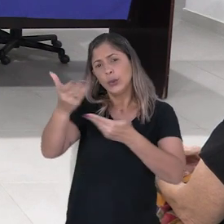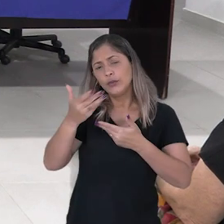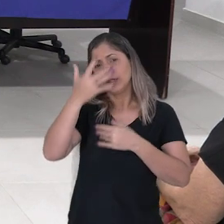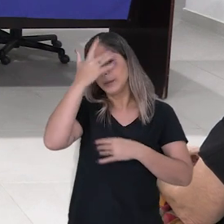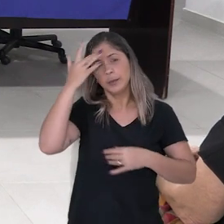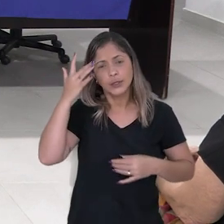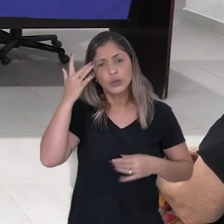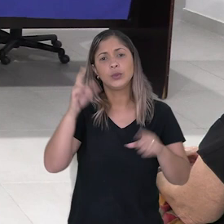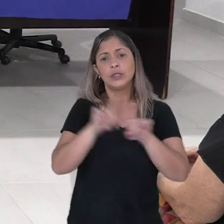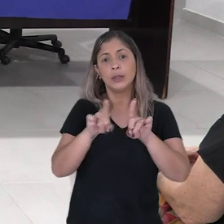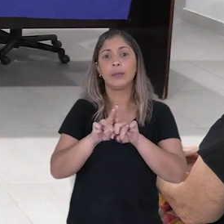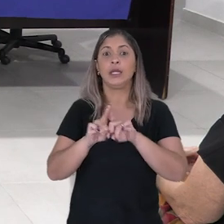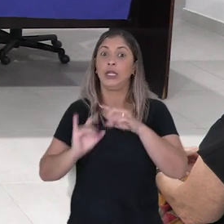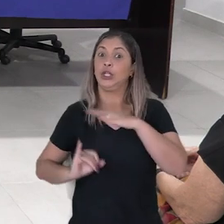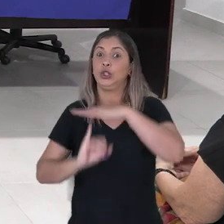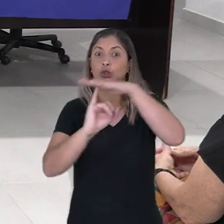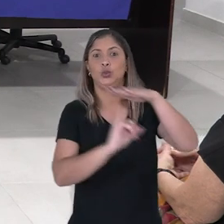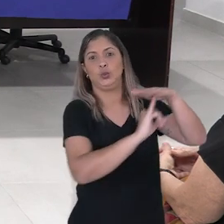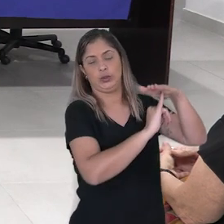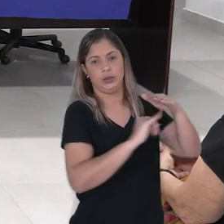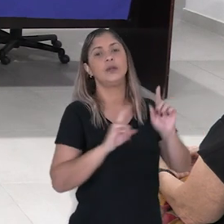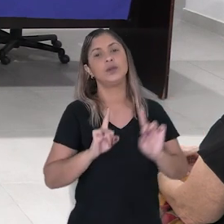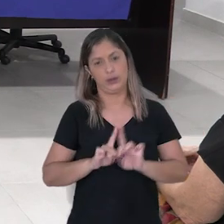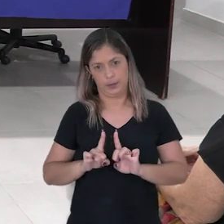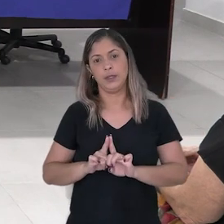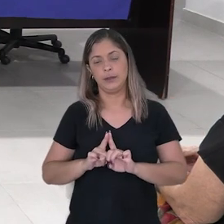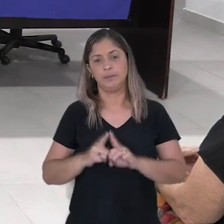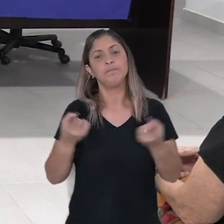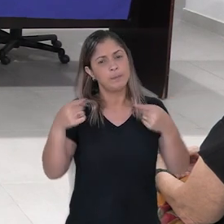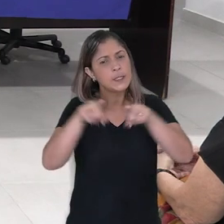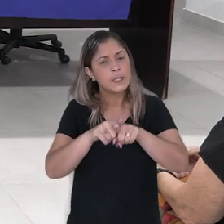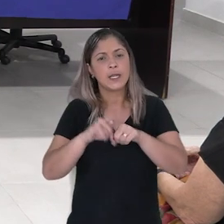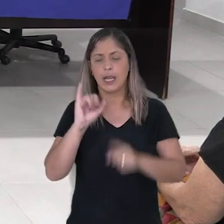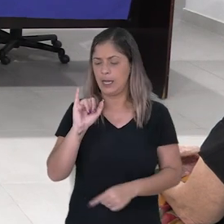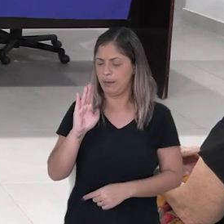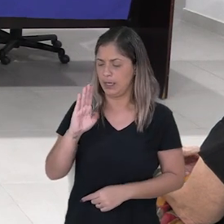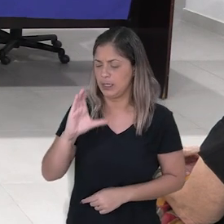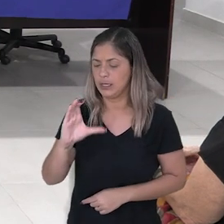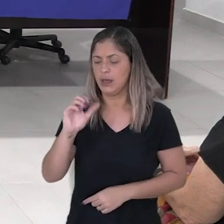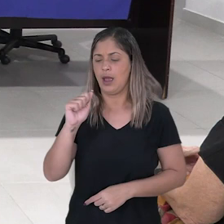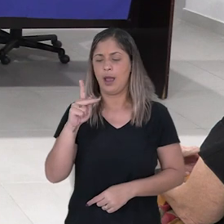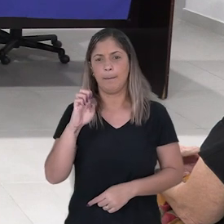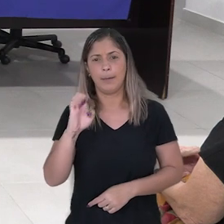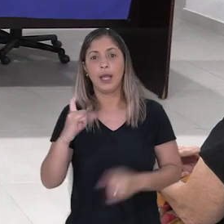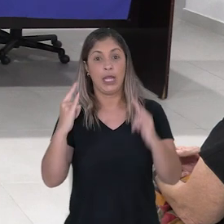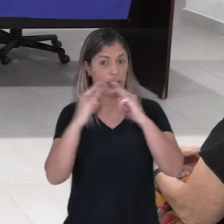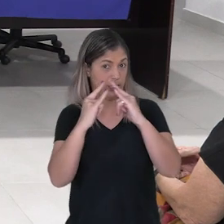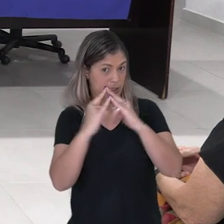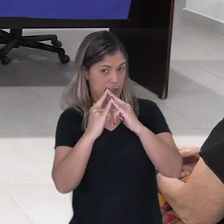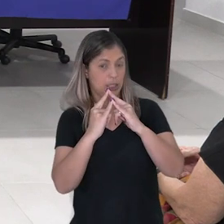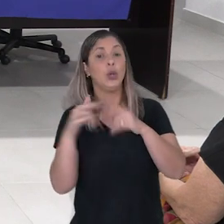pessoas dessas instituições que nós estamos estreitando os laços, IBC, APAE